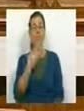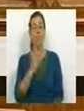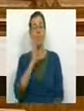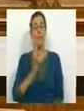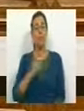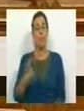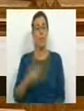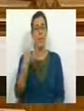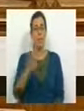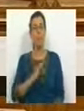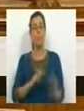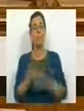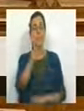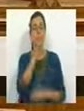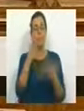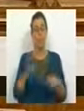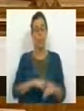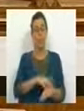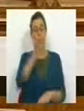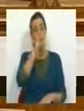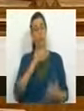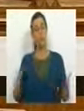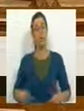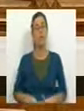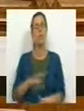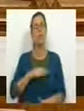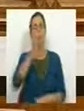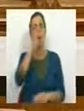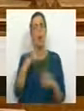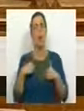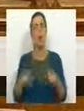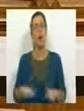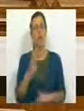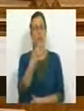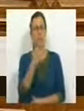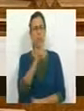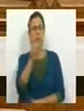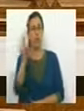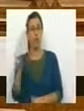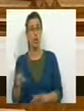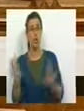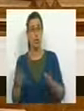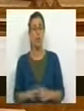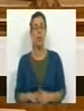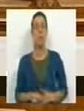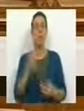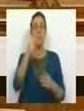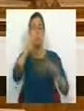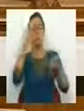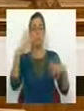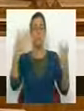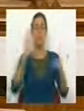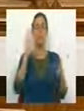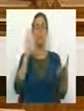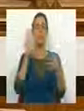Muito obrigado, Sra. Presidente, Sras. e Srs. Deputados, os membros do Governo. Sr. Ministro, eu tinha aqui duas ou três questões para lhe colocar. Uma, imaginará que